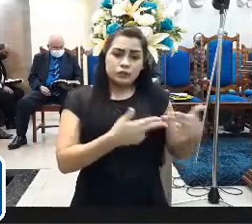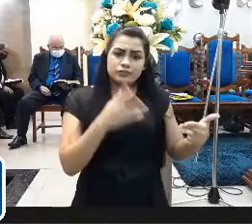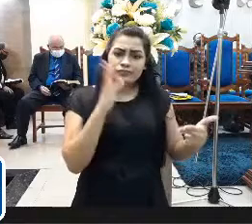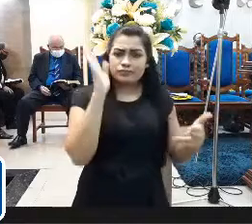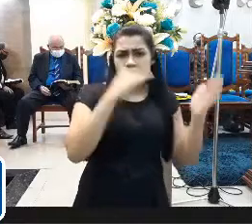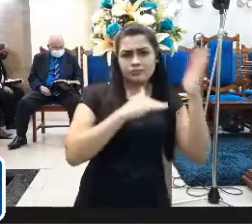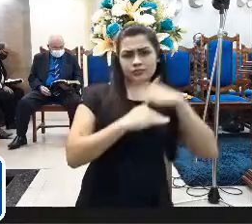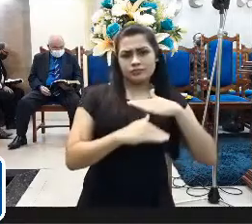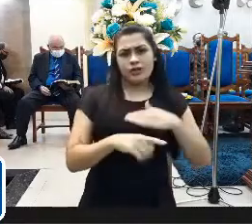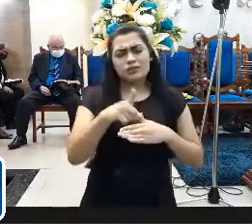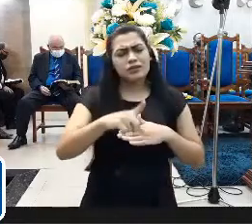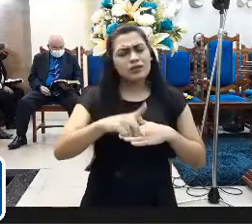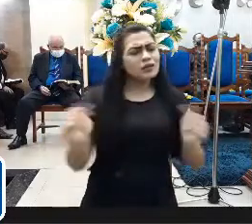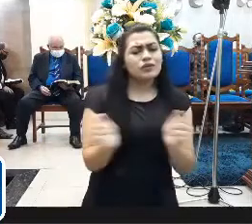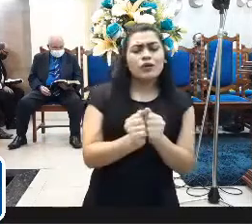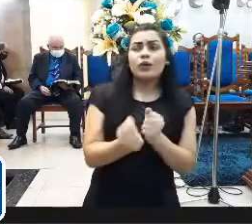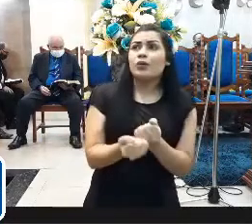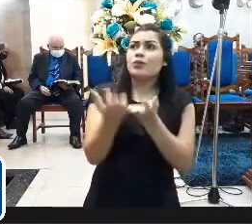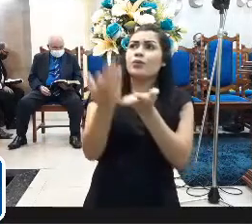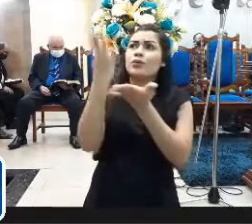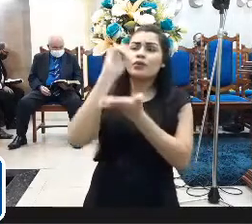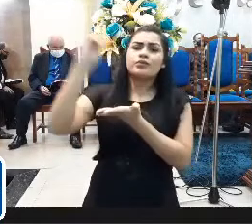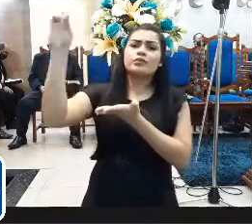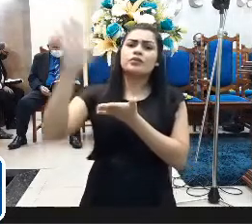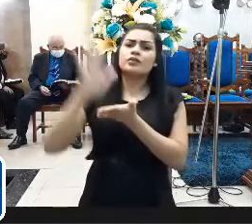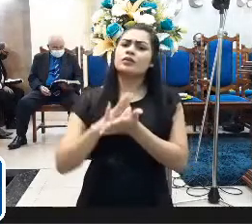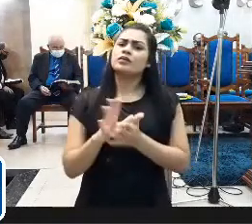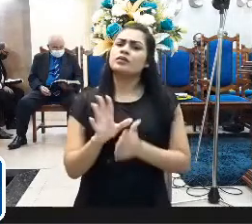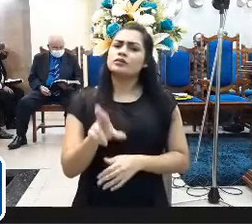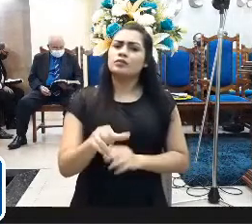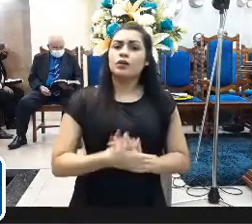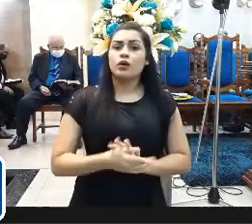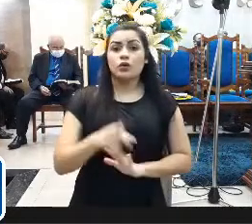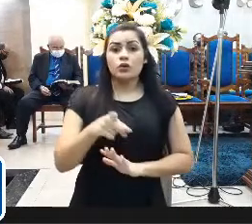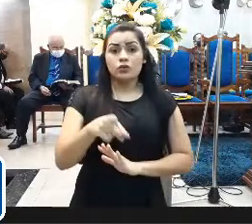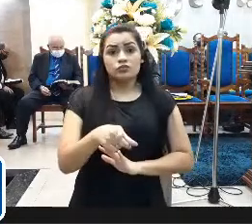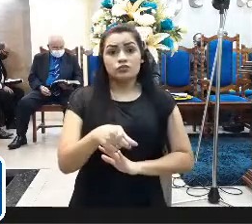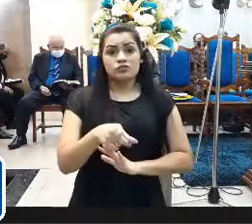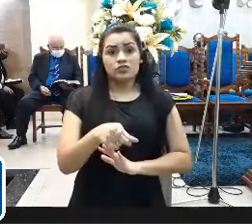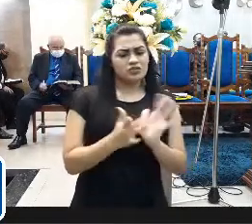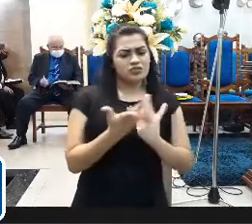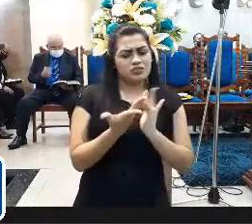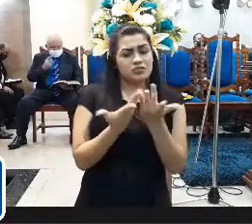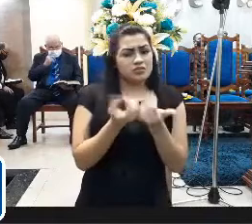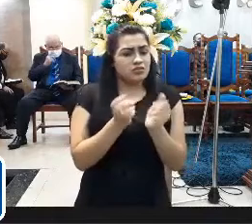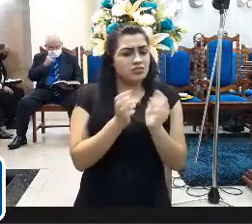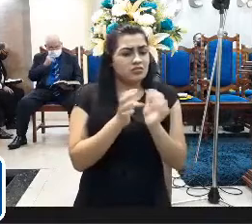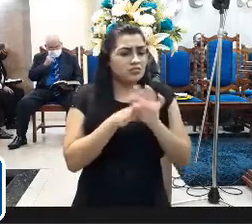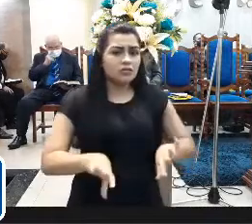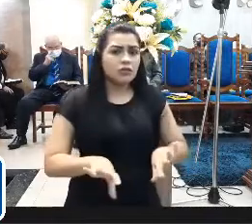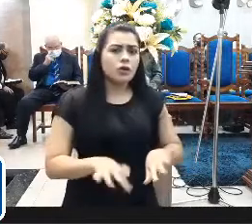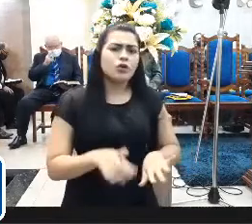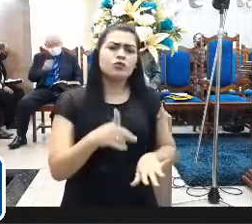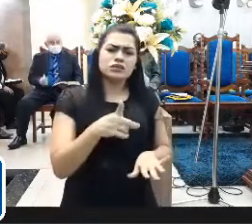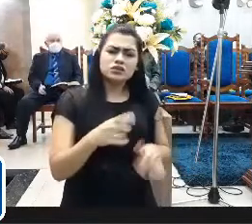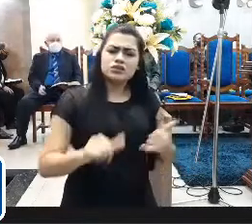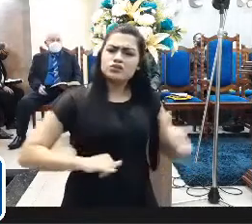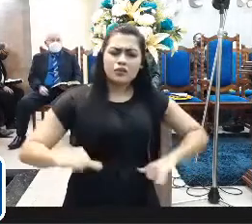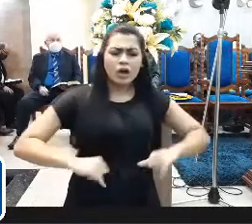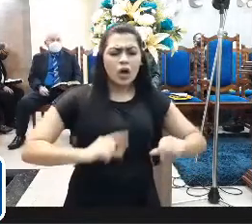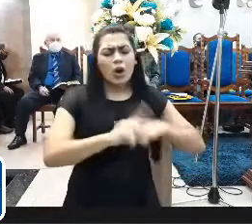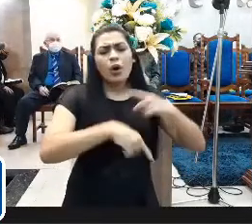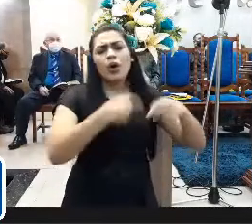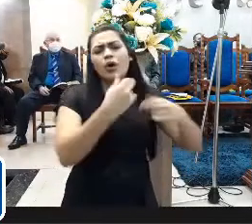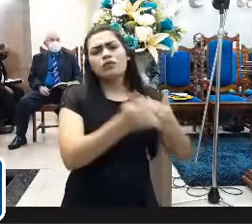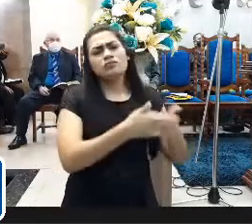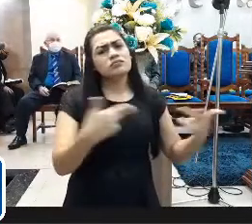Deus? Dê glória a Deus, meu irmão. Se você não fosse crente, talvez estivesse sofrendo por outras coisas. Aleluia! Mas se você